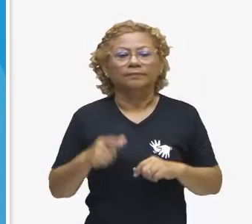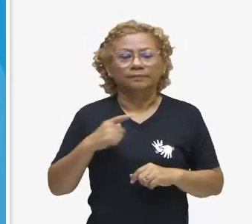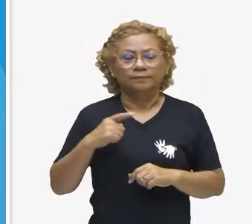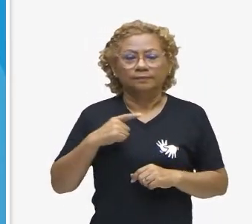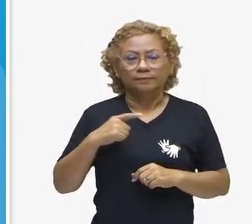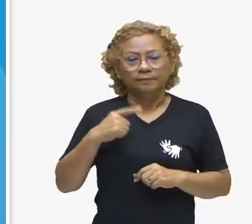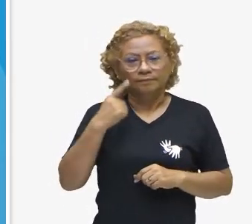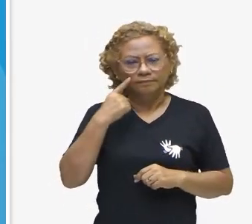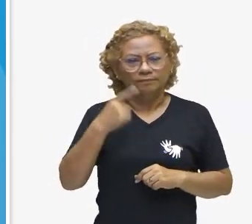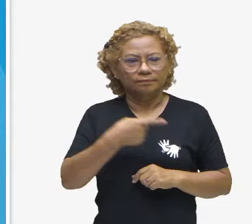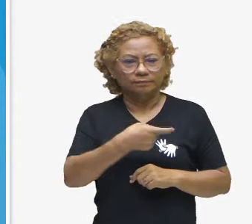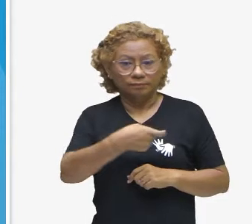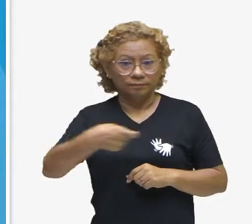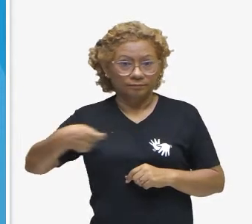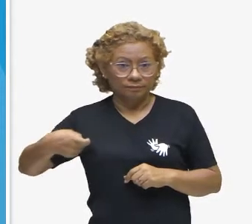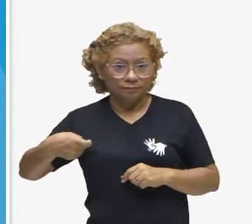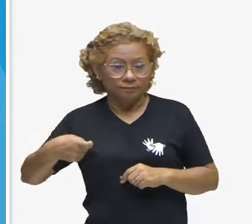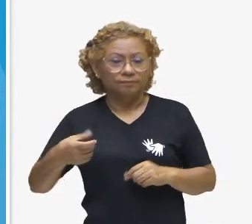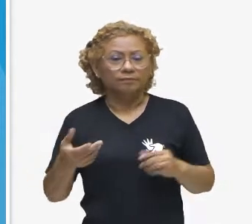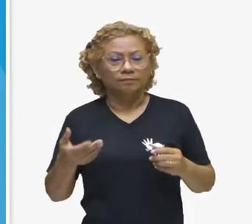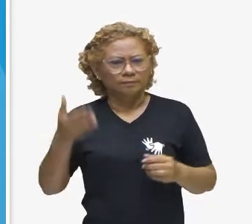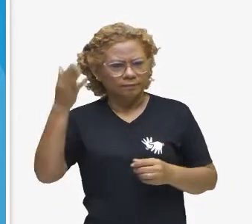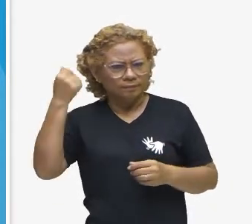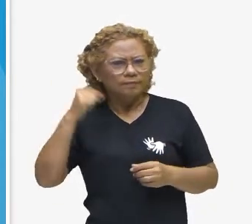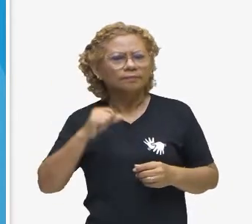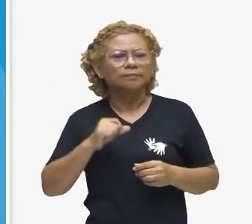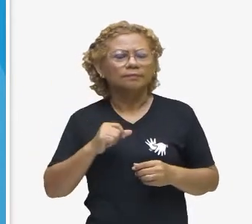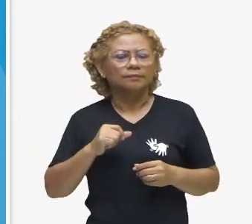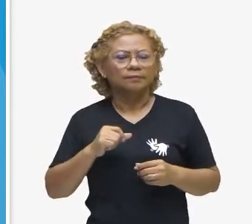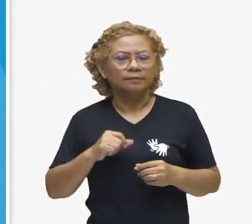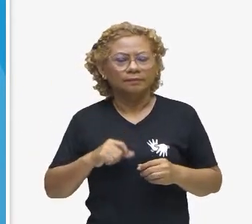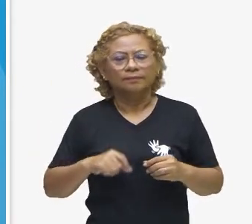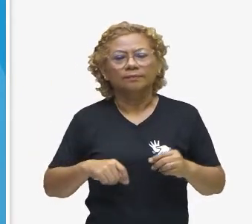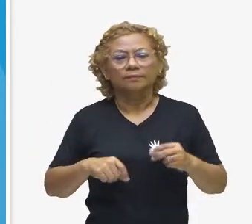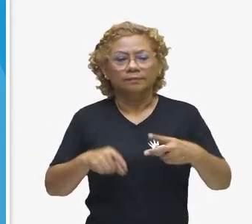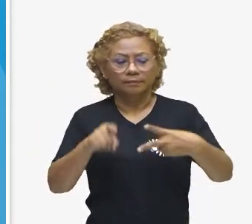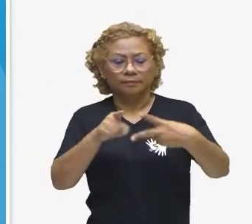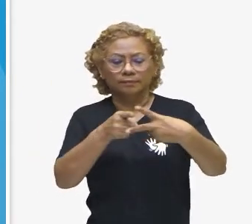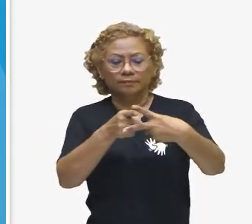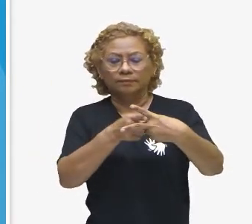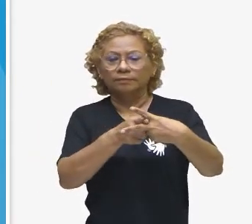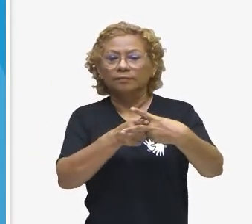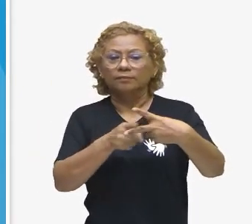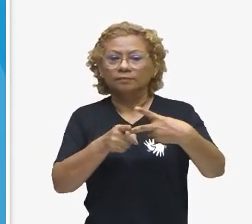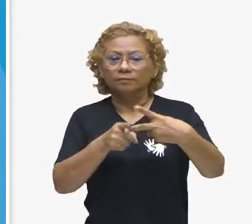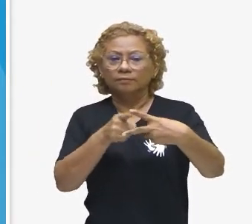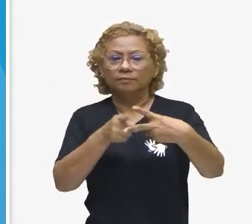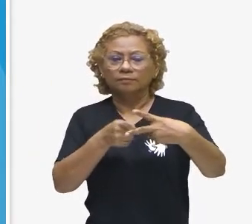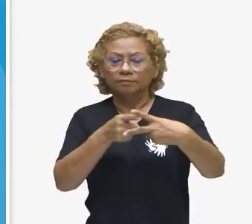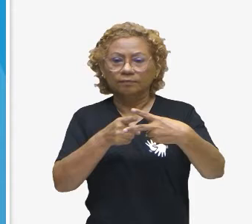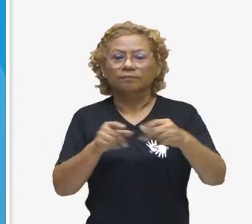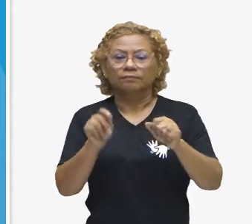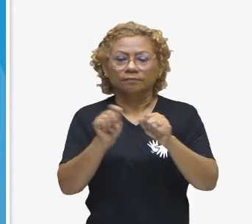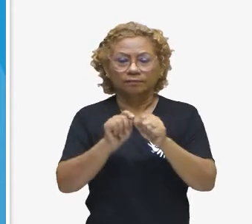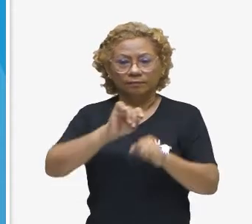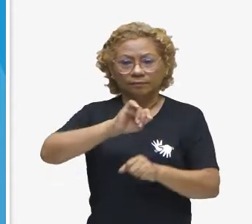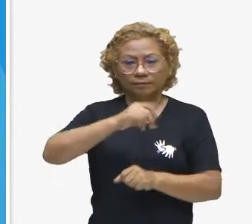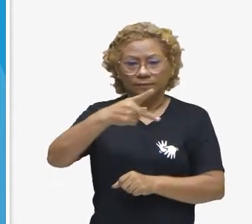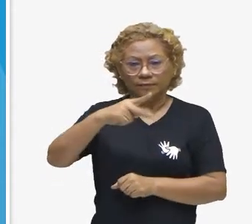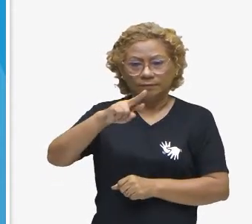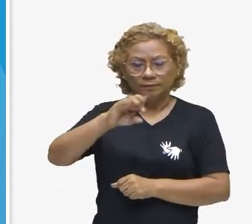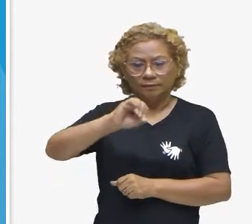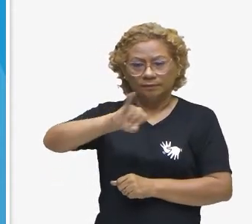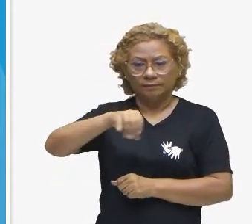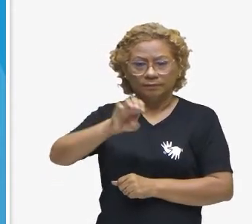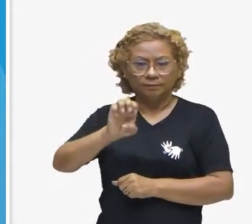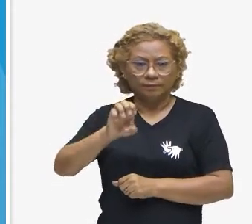270 graus. Para saber o cosseno desse ângulo, o que a gente faz? Projeta